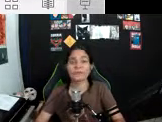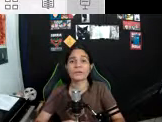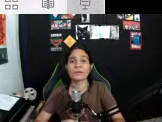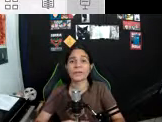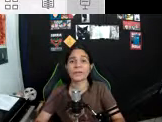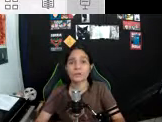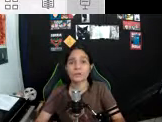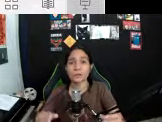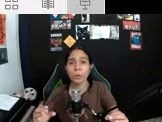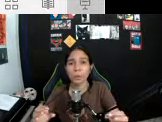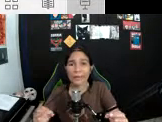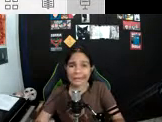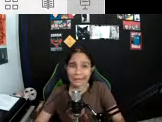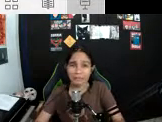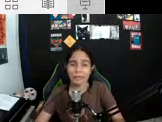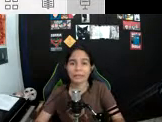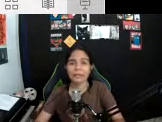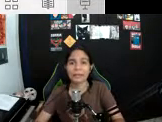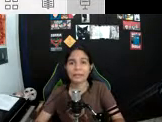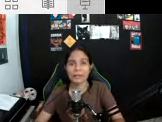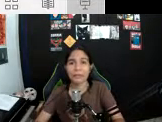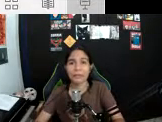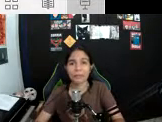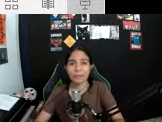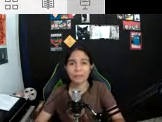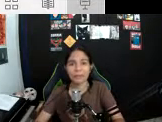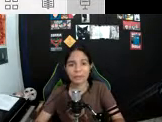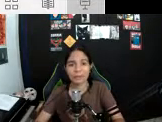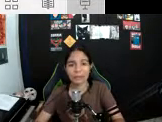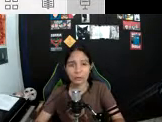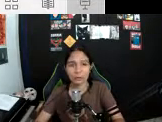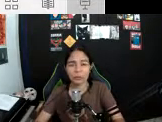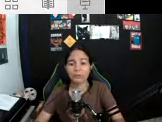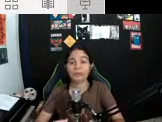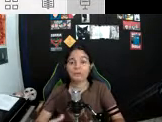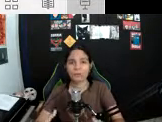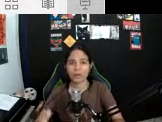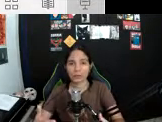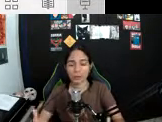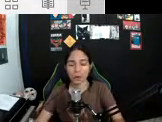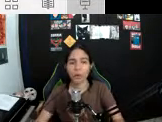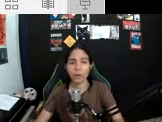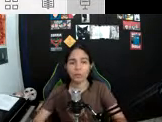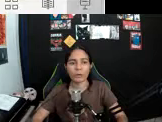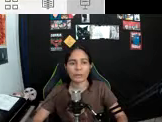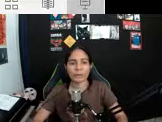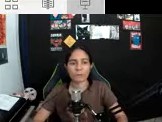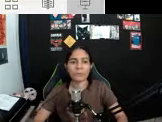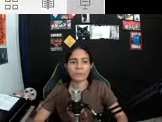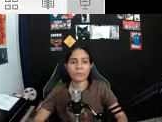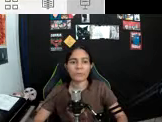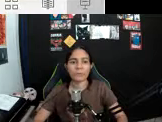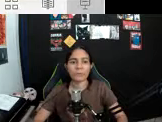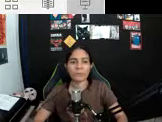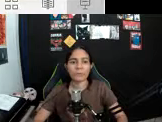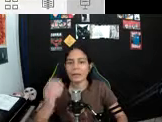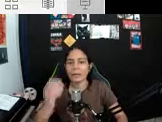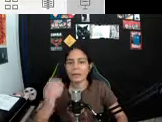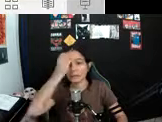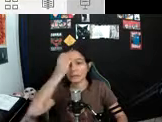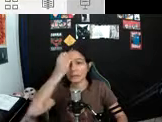Então, vocês vão estar unidos com uma equipe, e essa equipe ela precisa estar trabalhando juntas, de fato, como equipe.